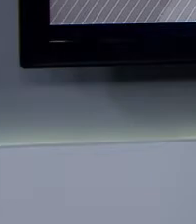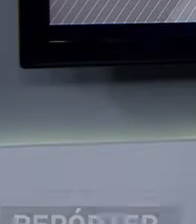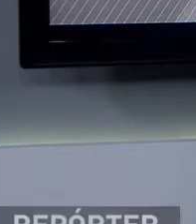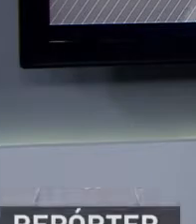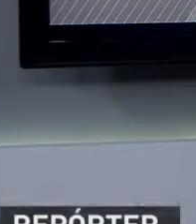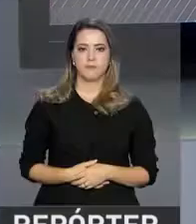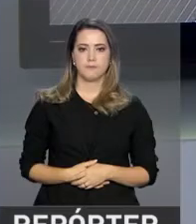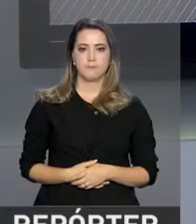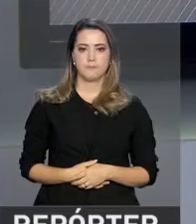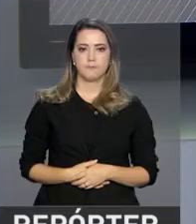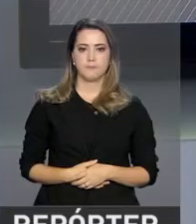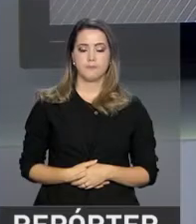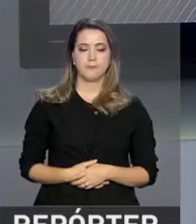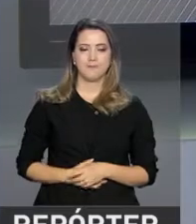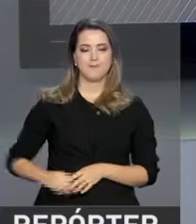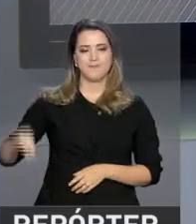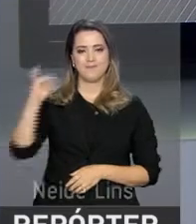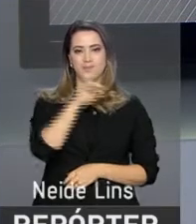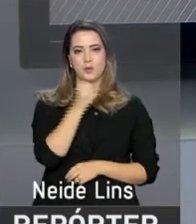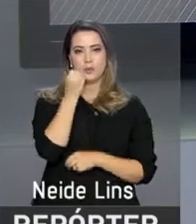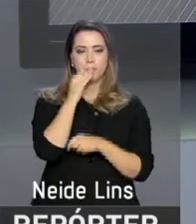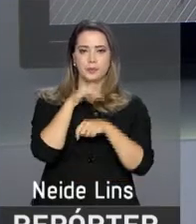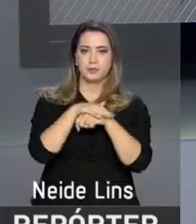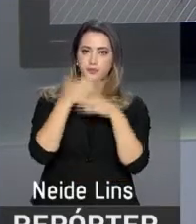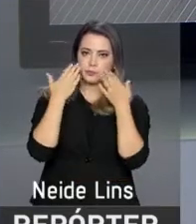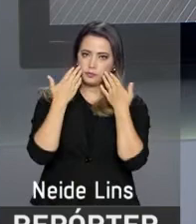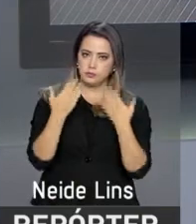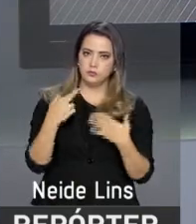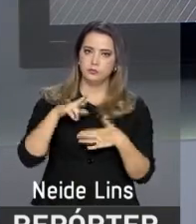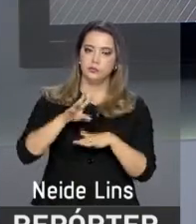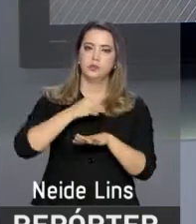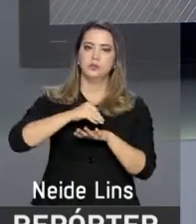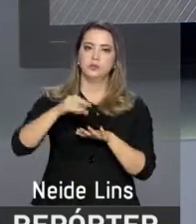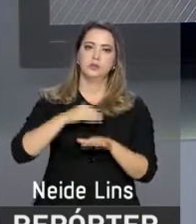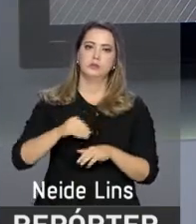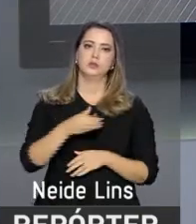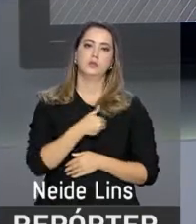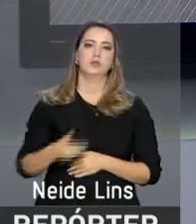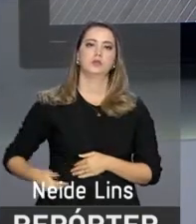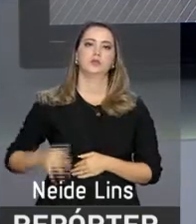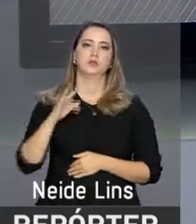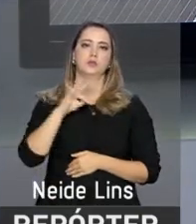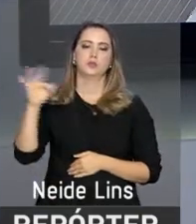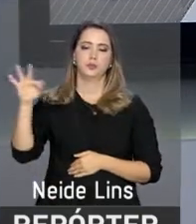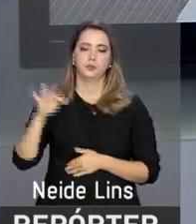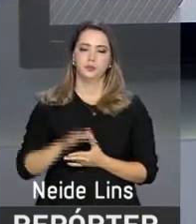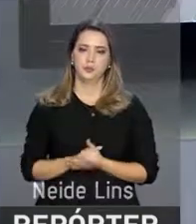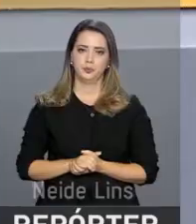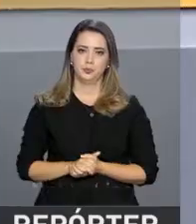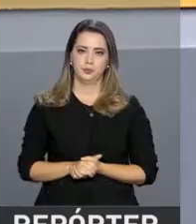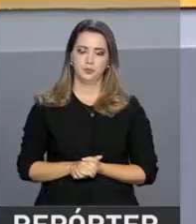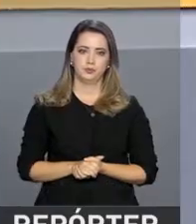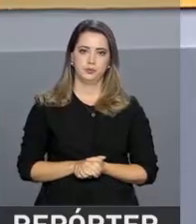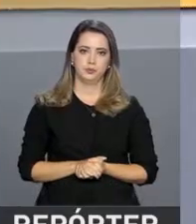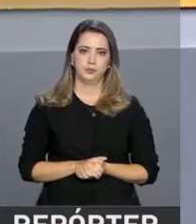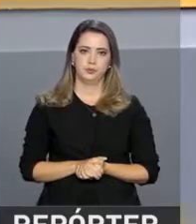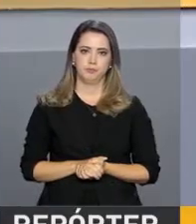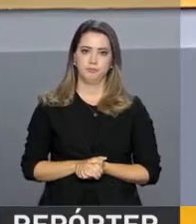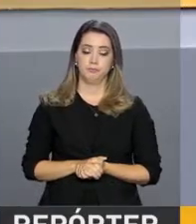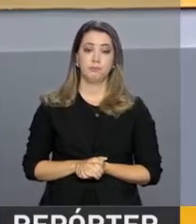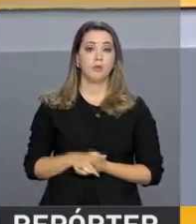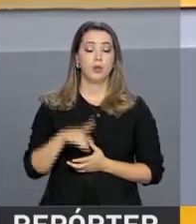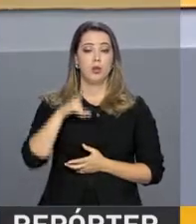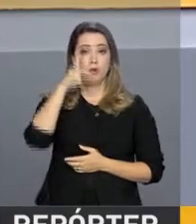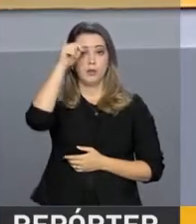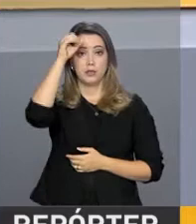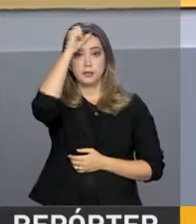olá boa noite a companhia agora as notícias do governo federal e mais uma edição do repórter nbr fortalecer